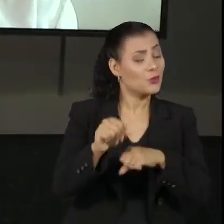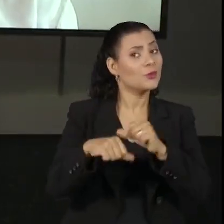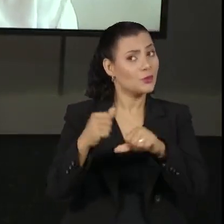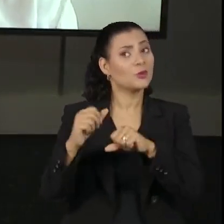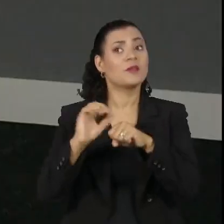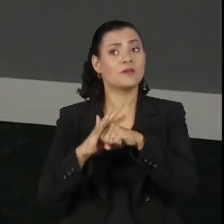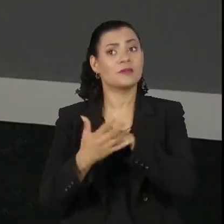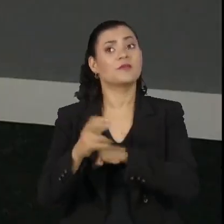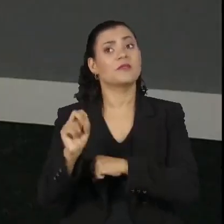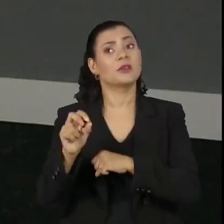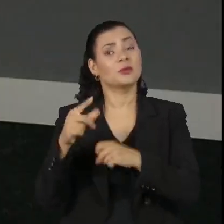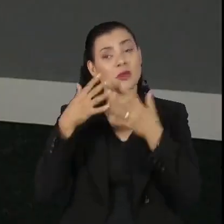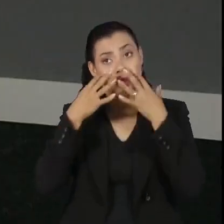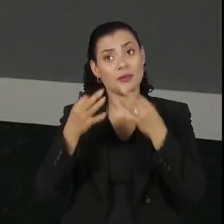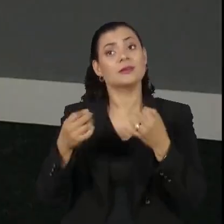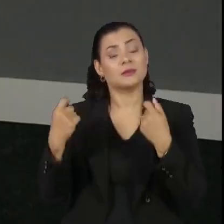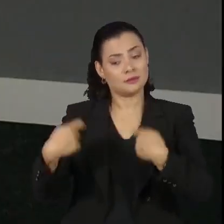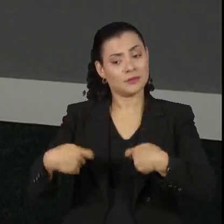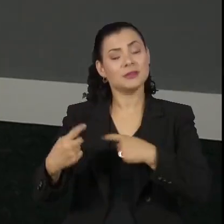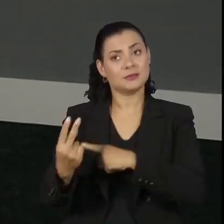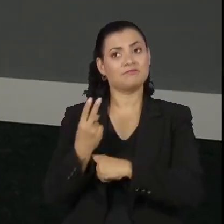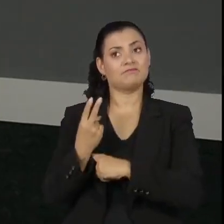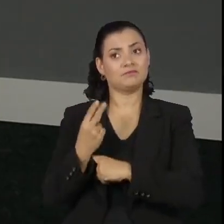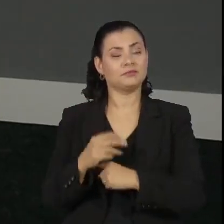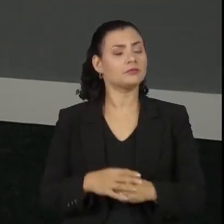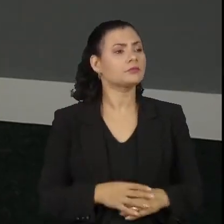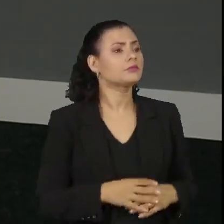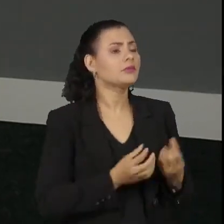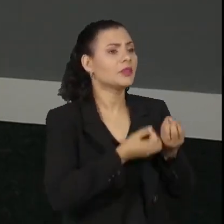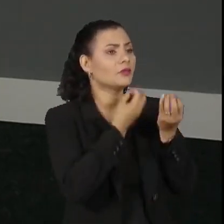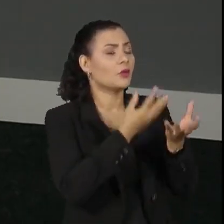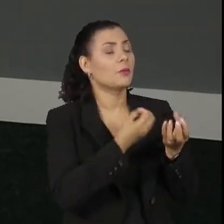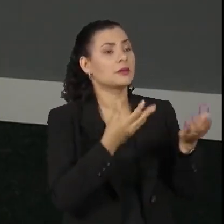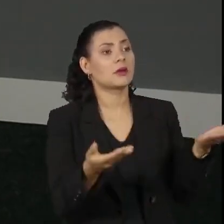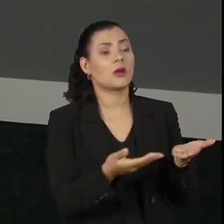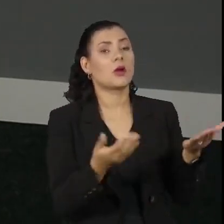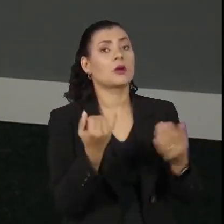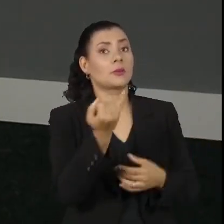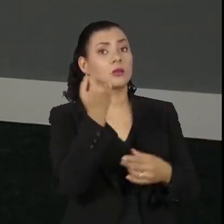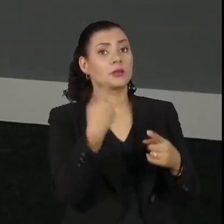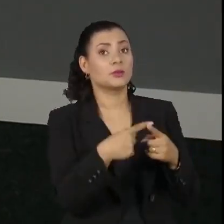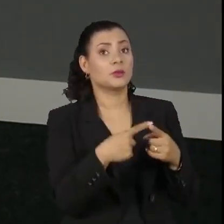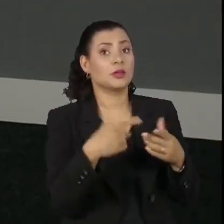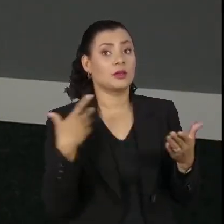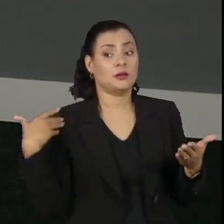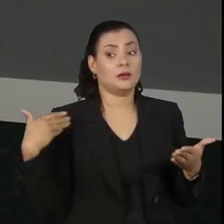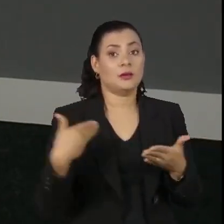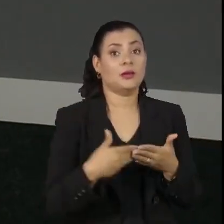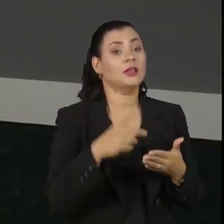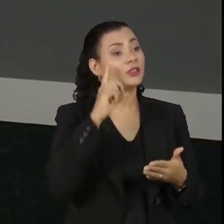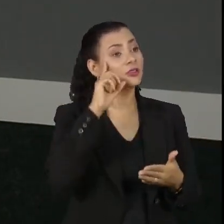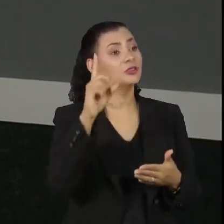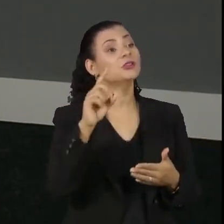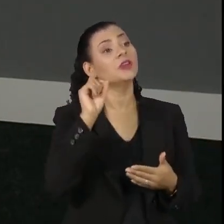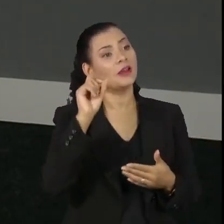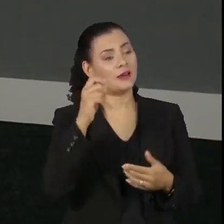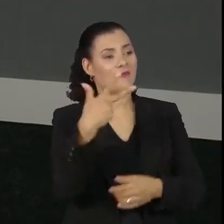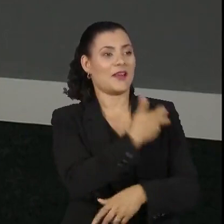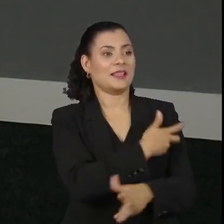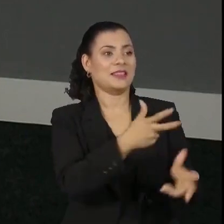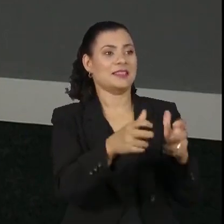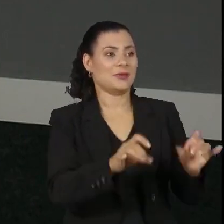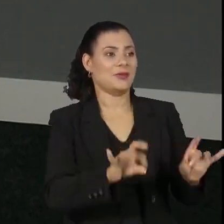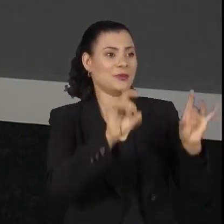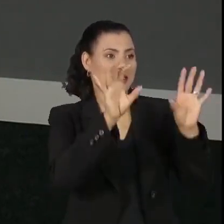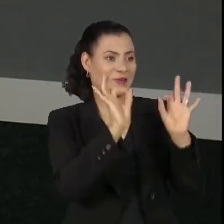das pessoas. Lembrando que essa informação ela fica ainda mais relevante porque a gente acabou de viver o dia D da vacinação